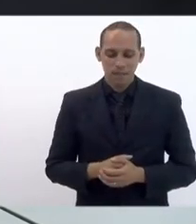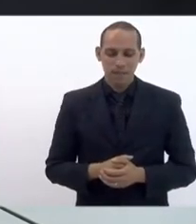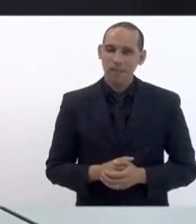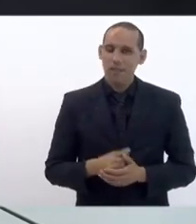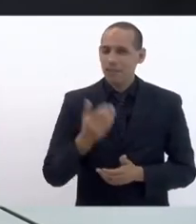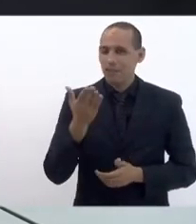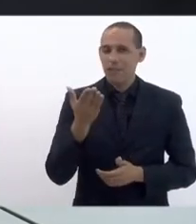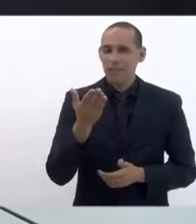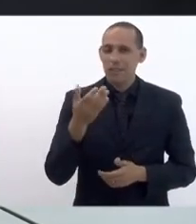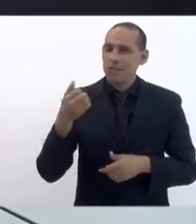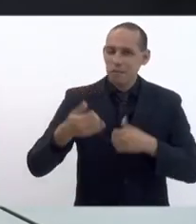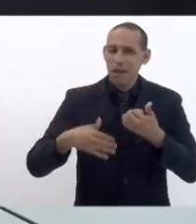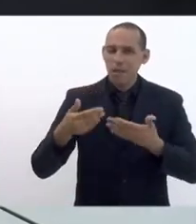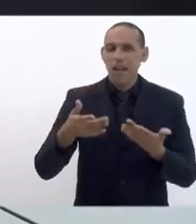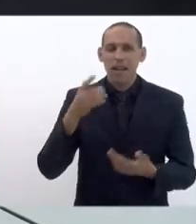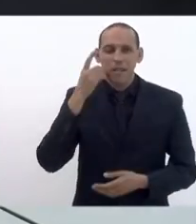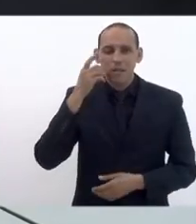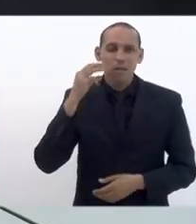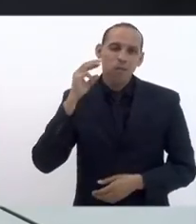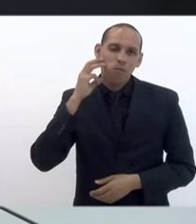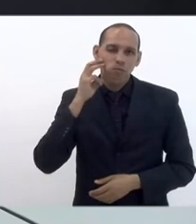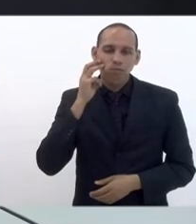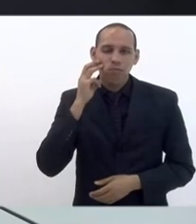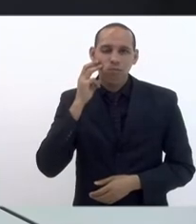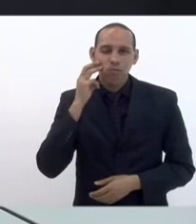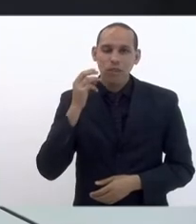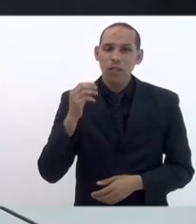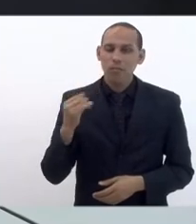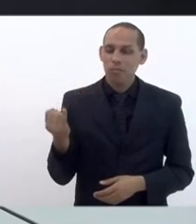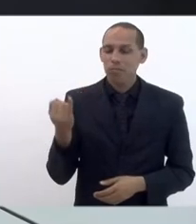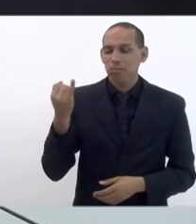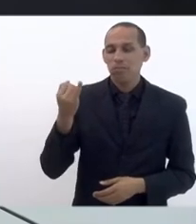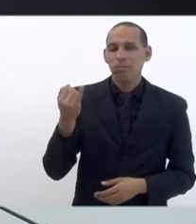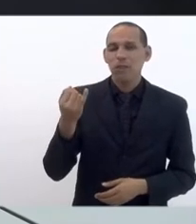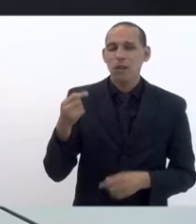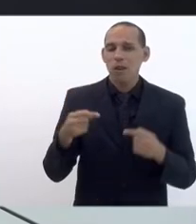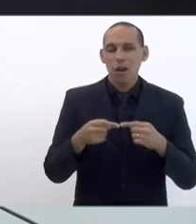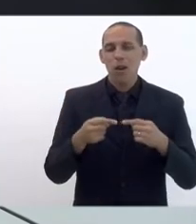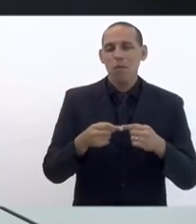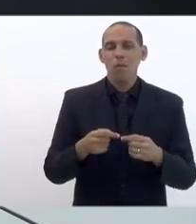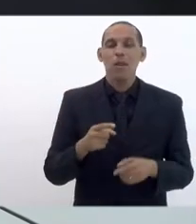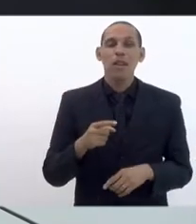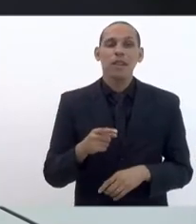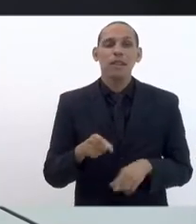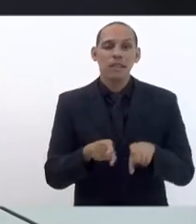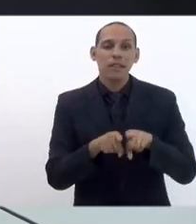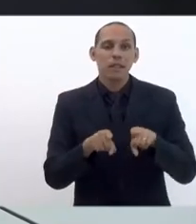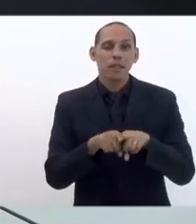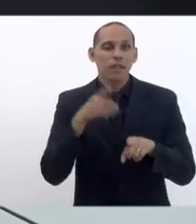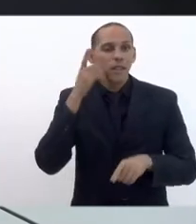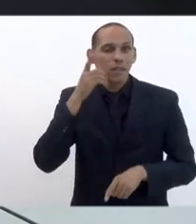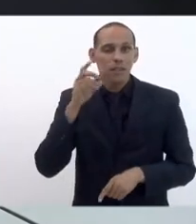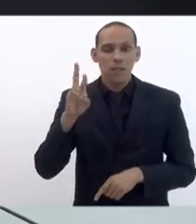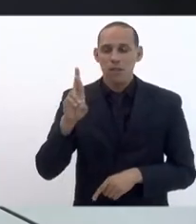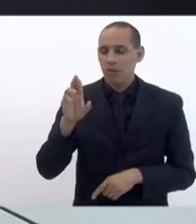seu aparte, deputado Valdec, foi oportuno. E como já que o deputado Rodrigo